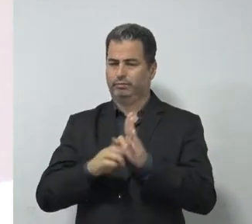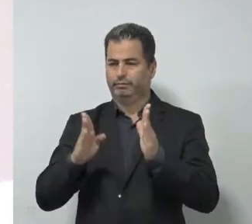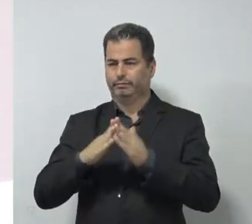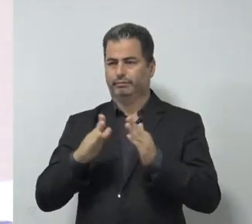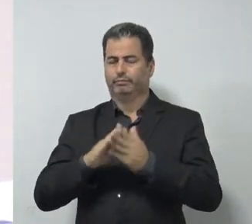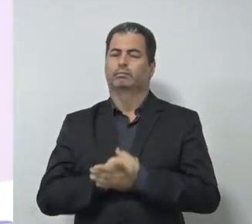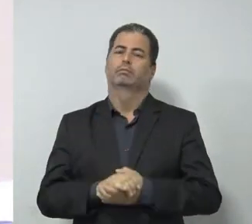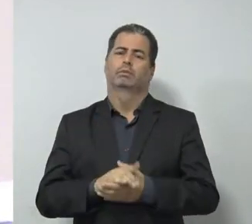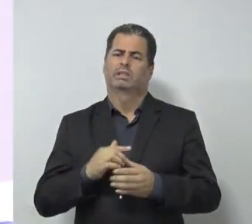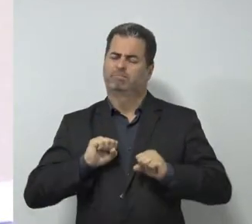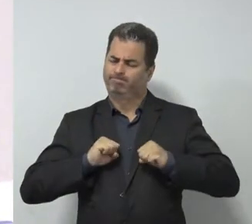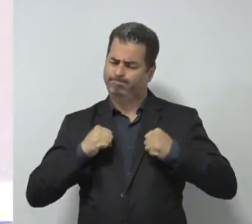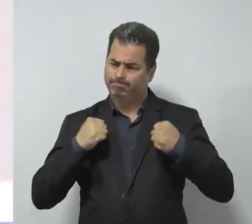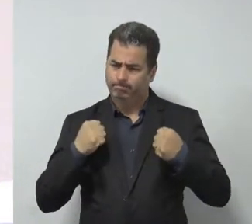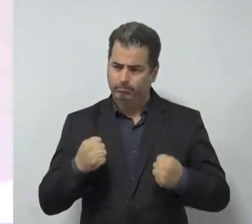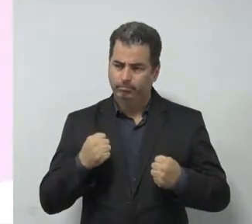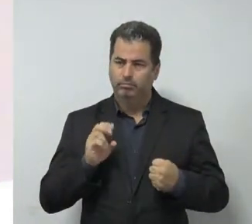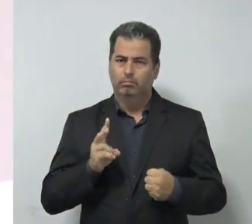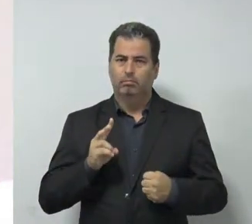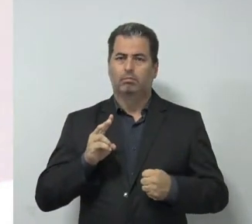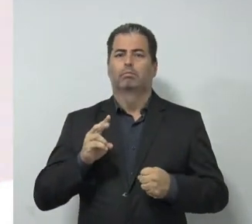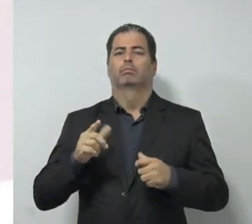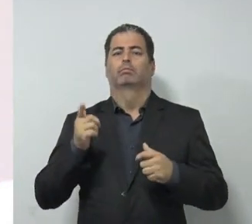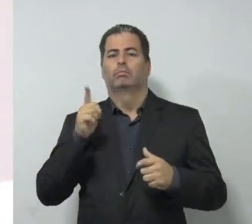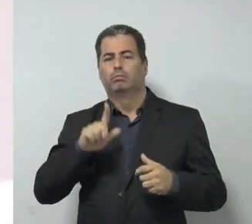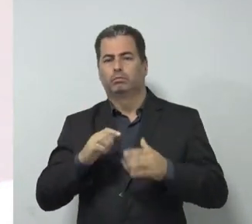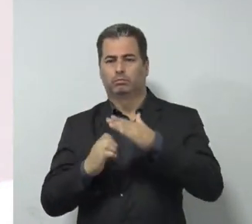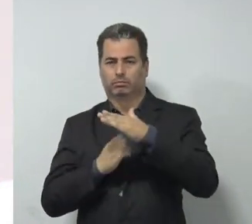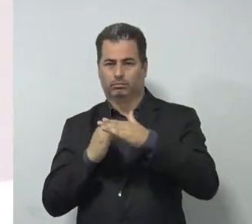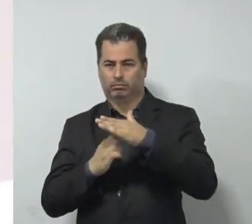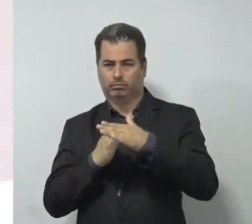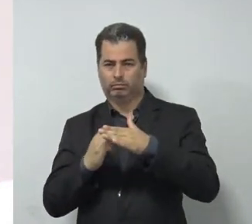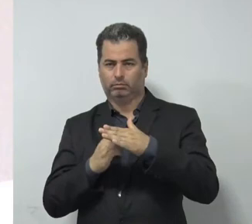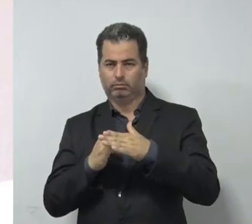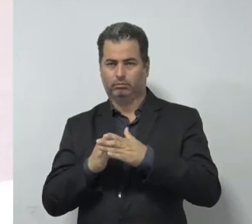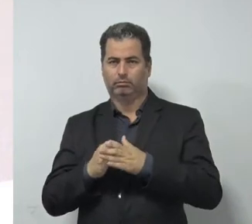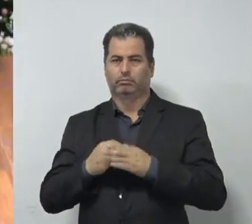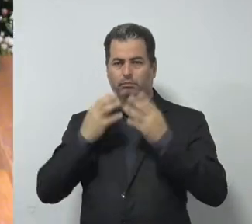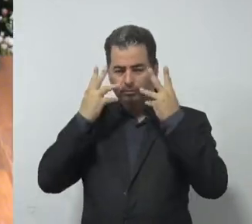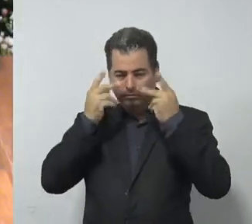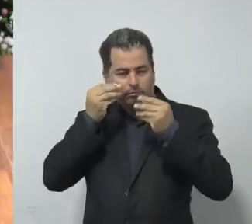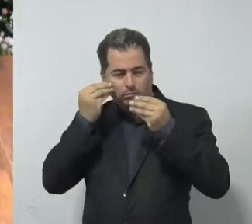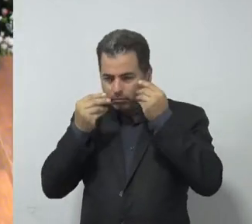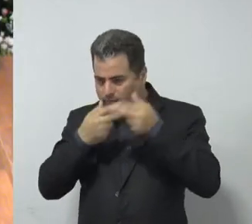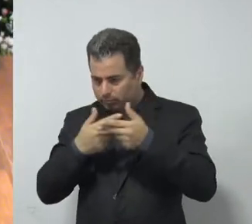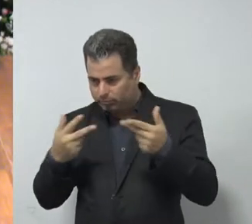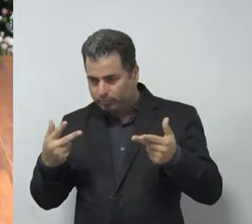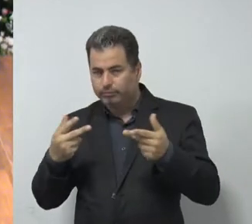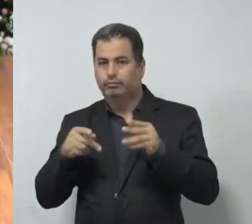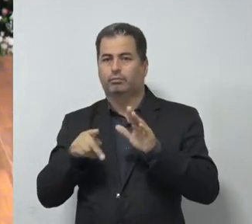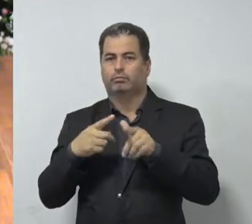bastante determinação, se tornou empresária do ramo da beleza em 2007, com uma clínica de estética e